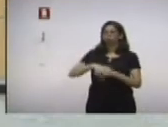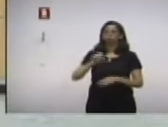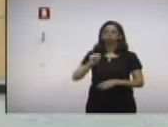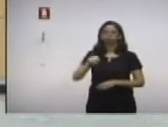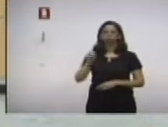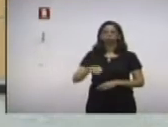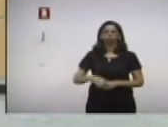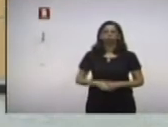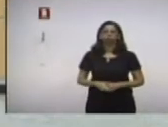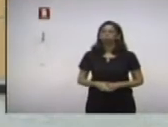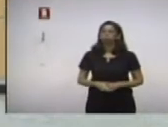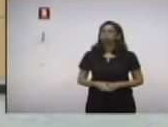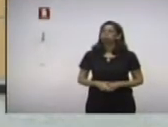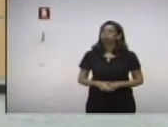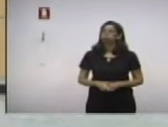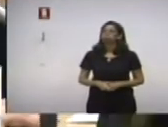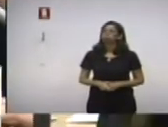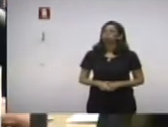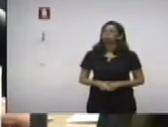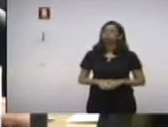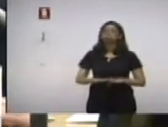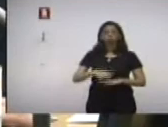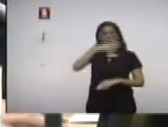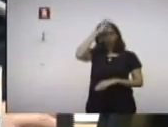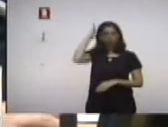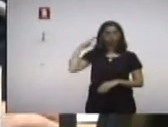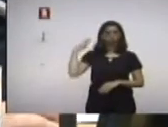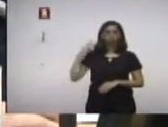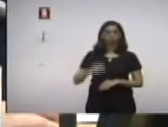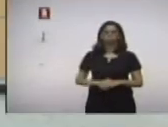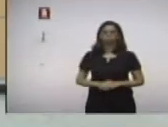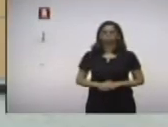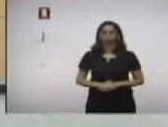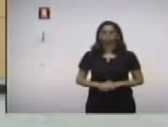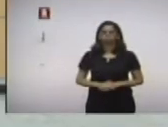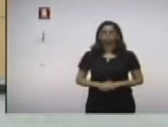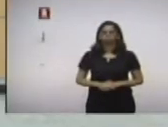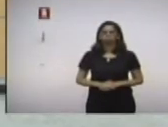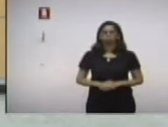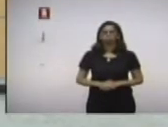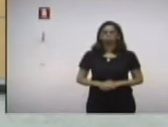favorável o então Vereador Juju